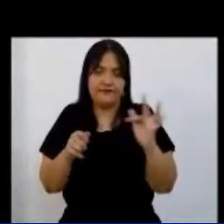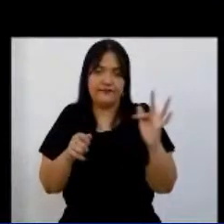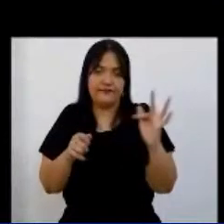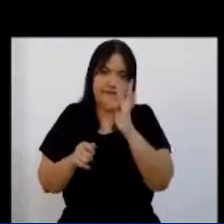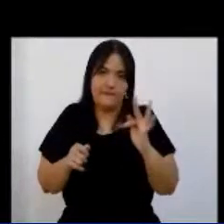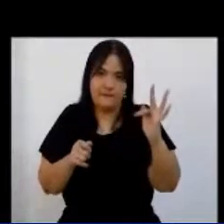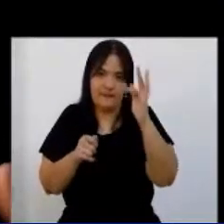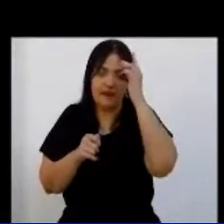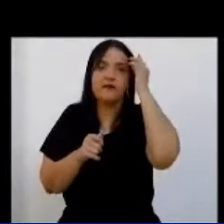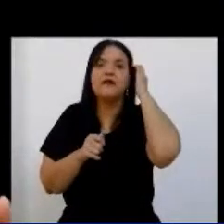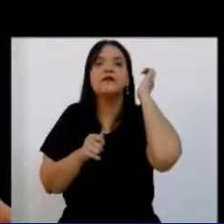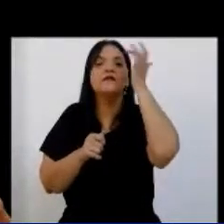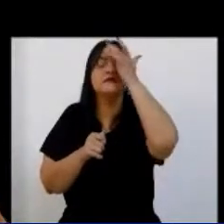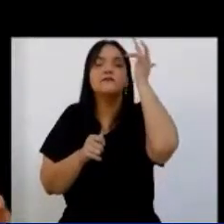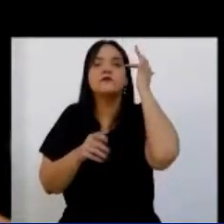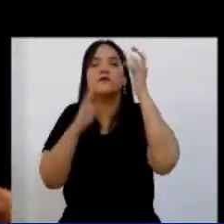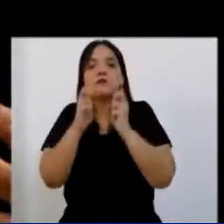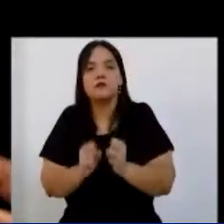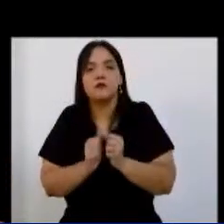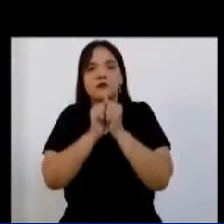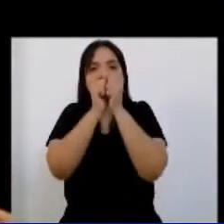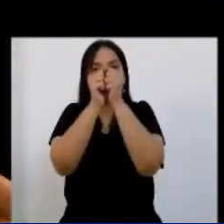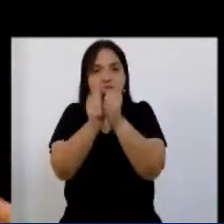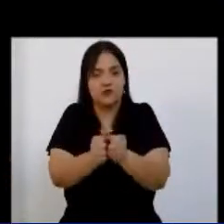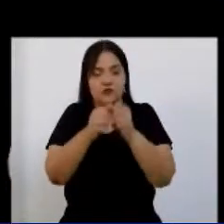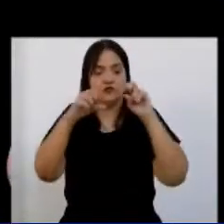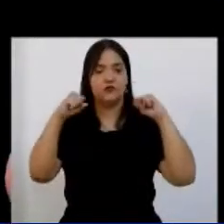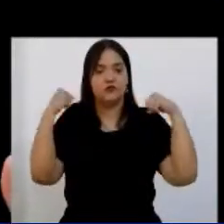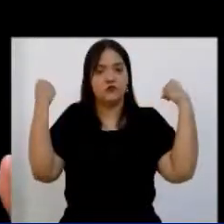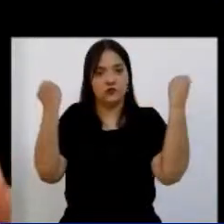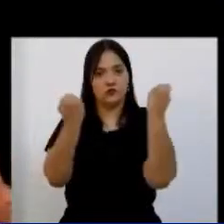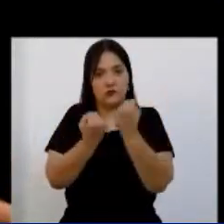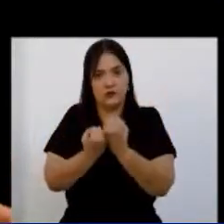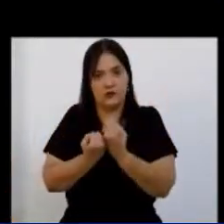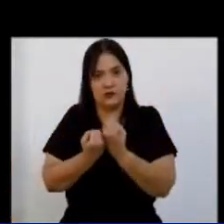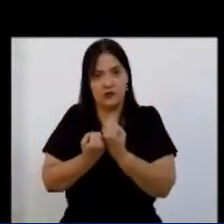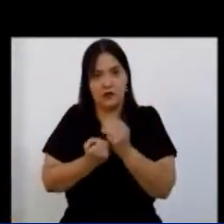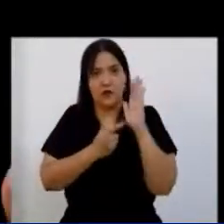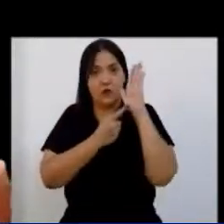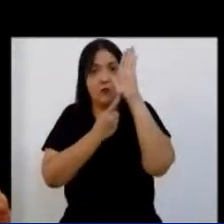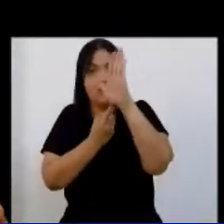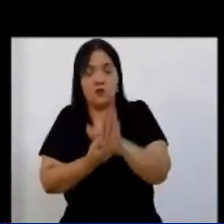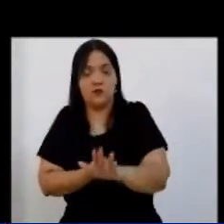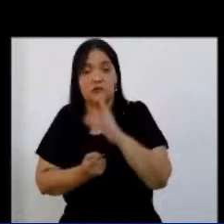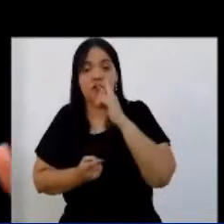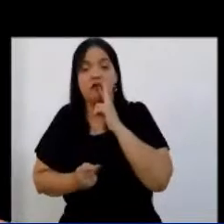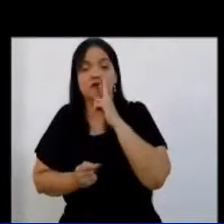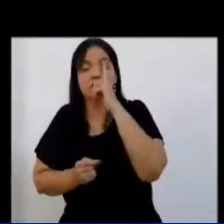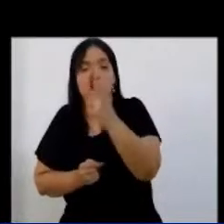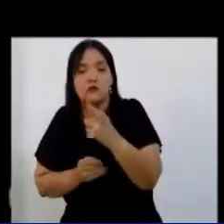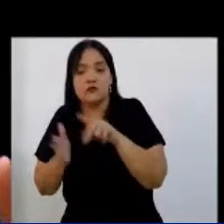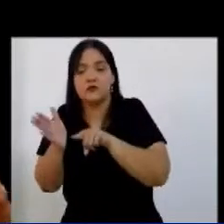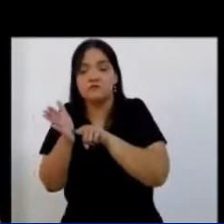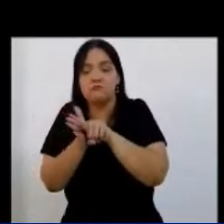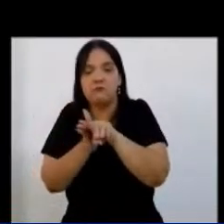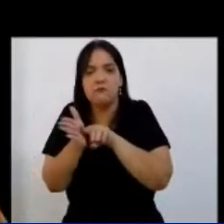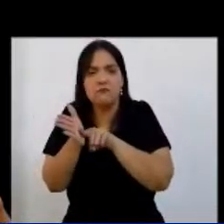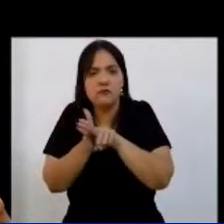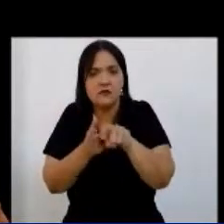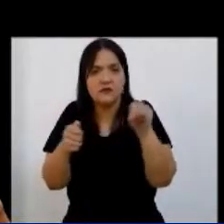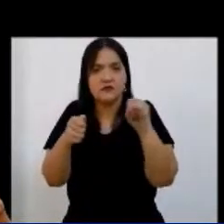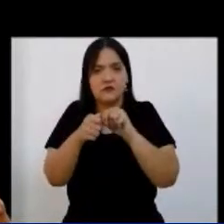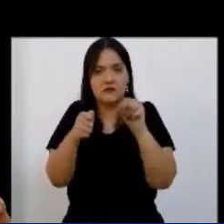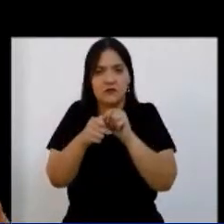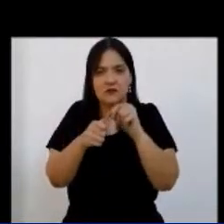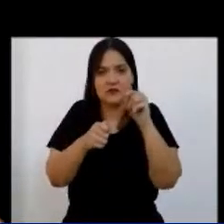tem e esse pesquisador tem ao participar desse evento. Então, ele traz para o evento resultados da sua